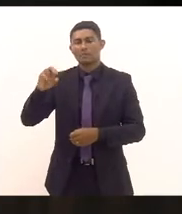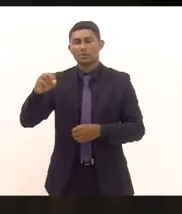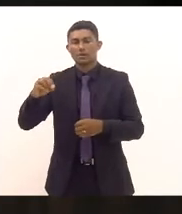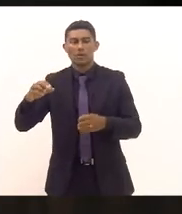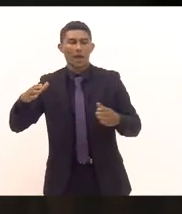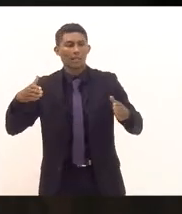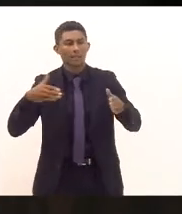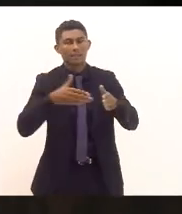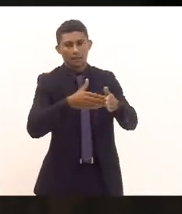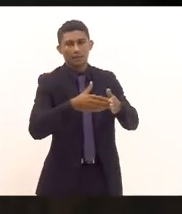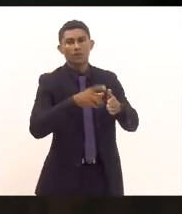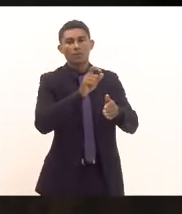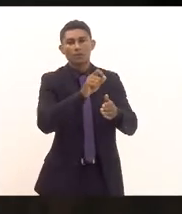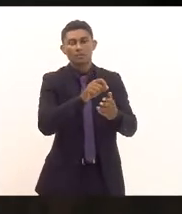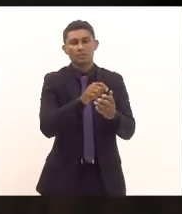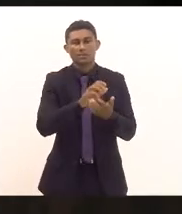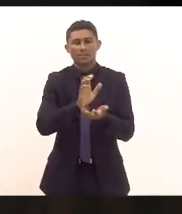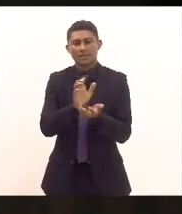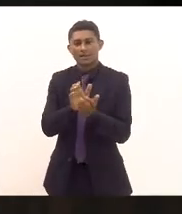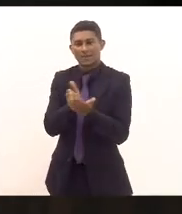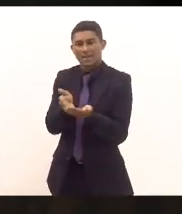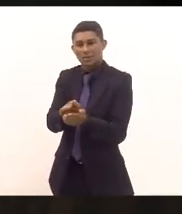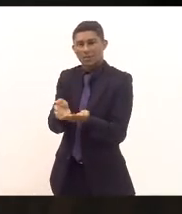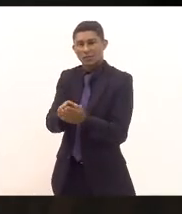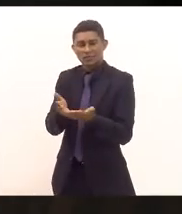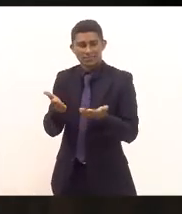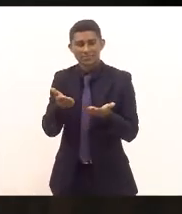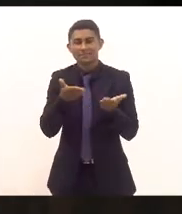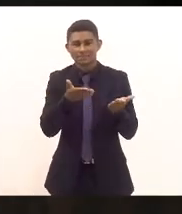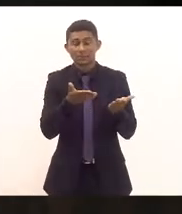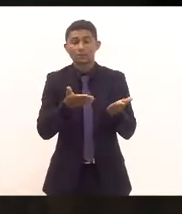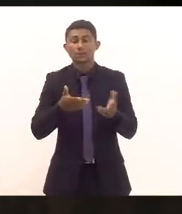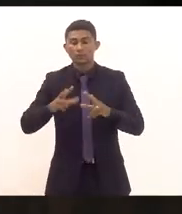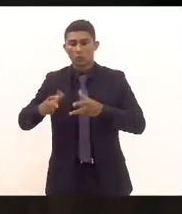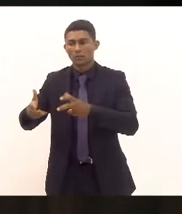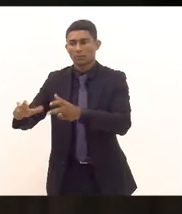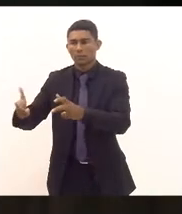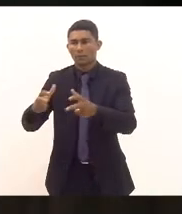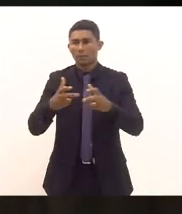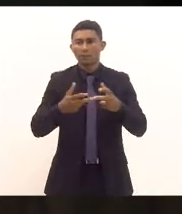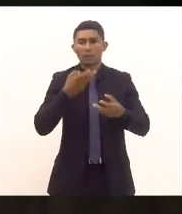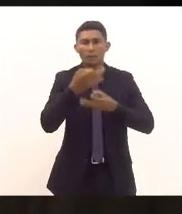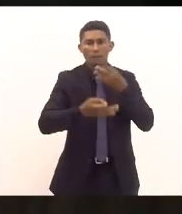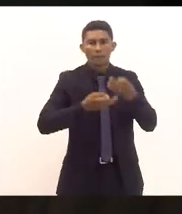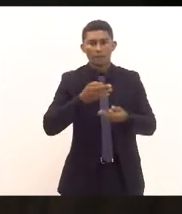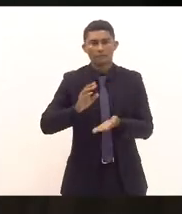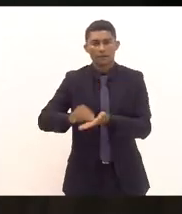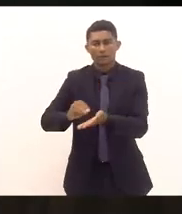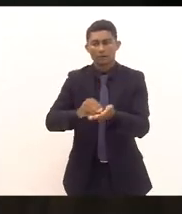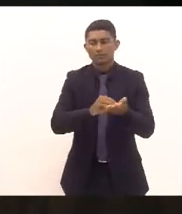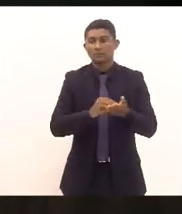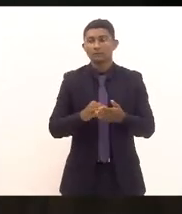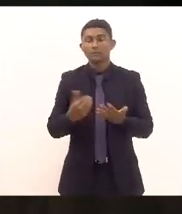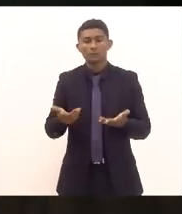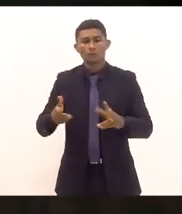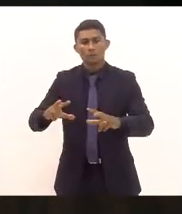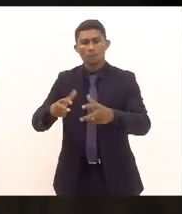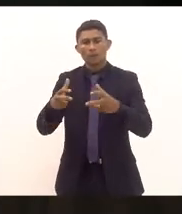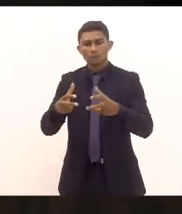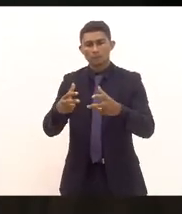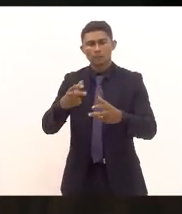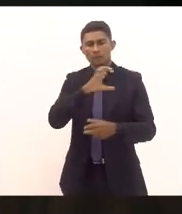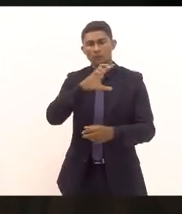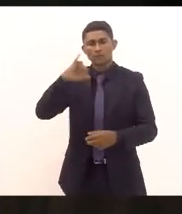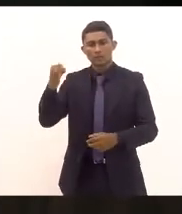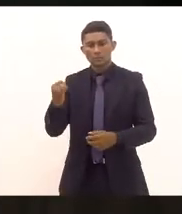Rio das Ostras perdendo de pareceres das comissões quais são Justiça de transporte e assuntos municipais para emitir parecer pela comissão que começa a